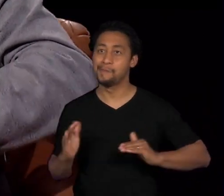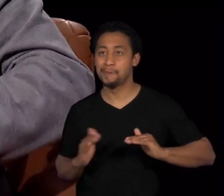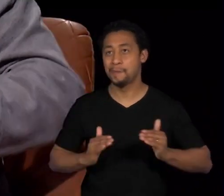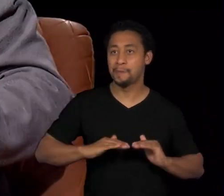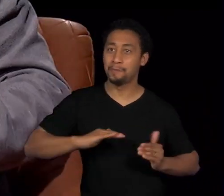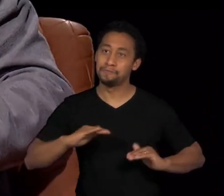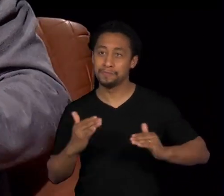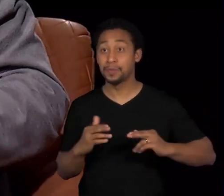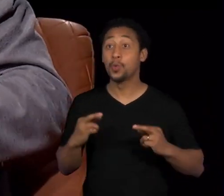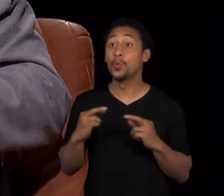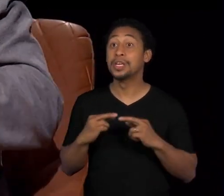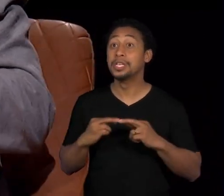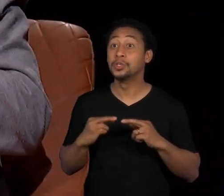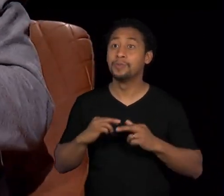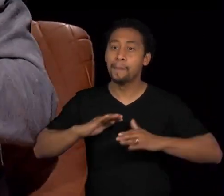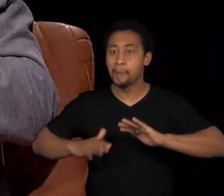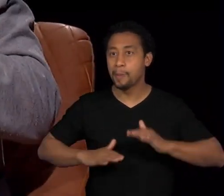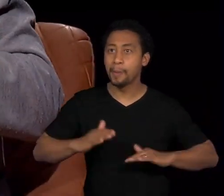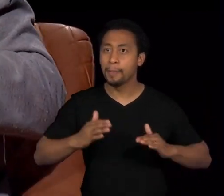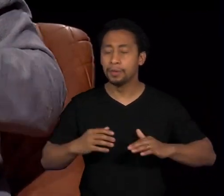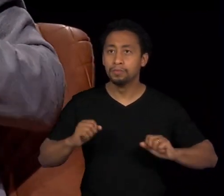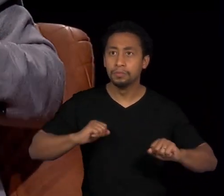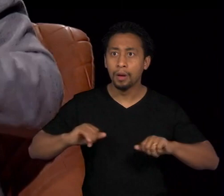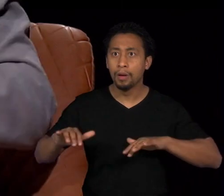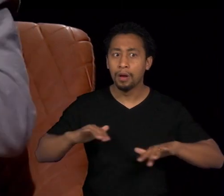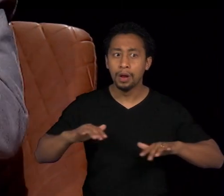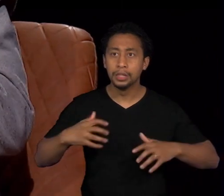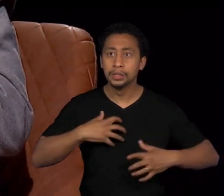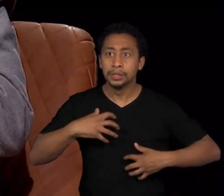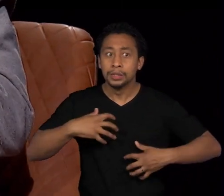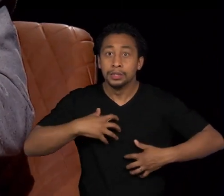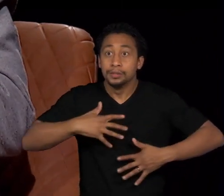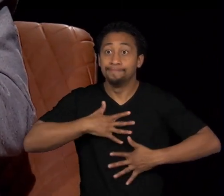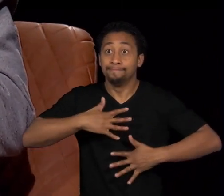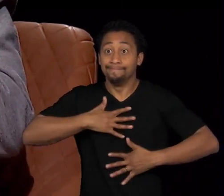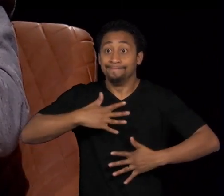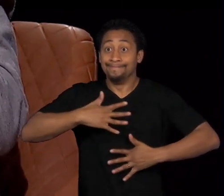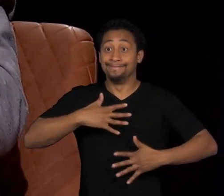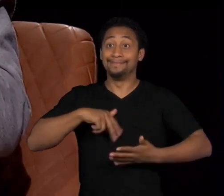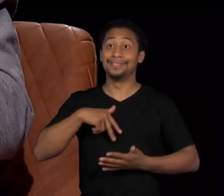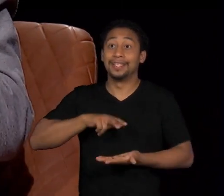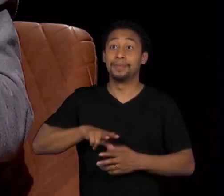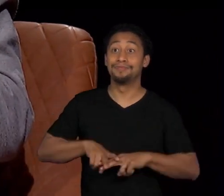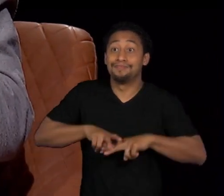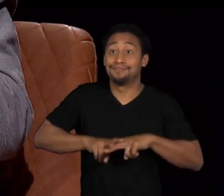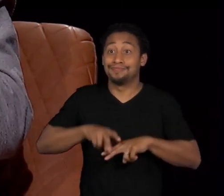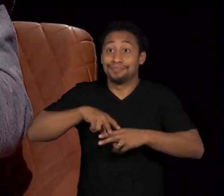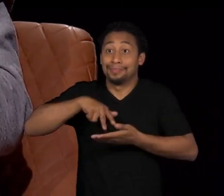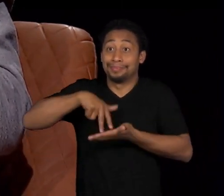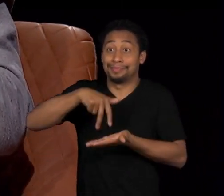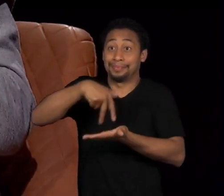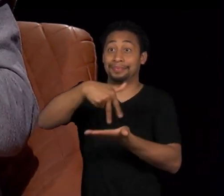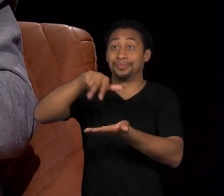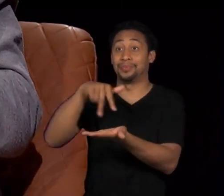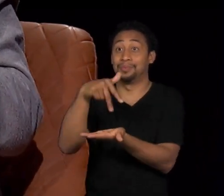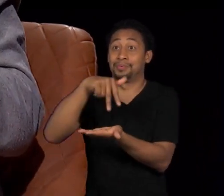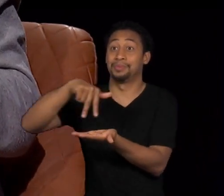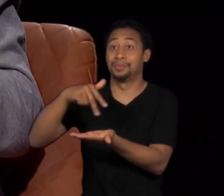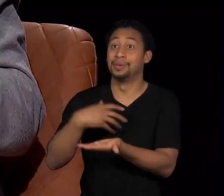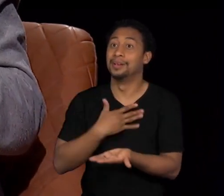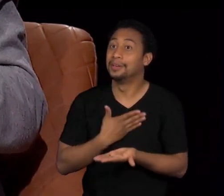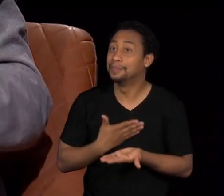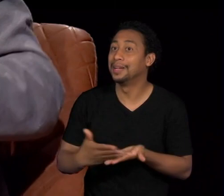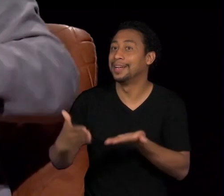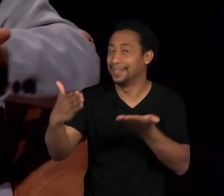pouco a vibração de certos locais dentro da gente que habitualmente não são despertados que estivesse ali um